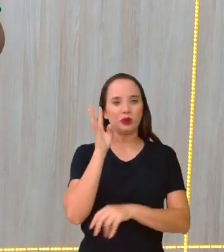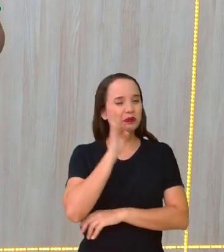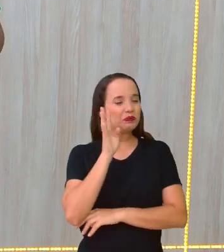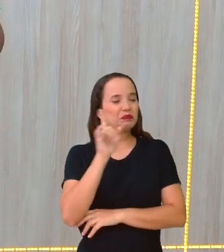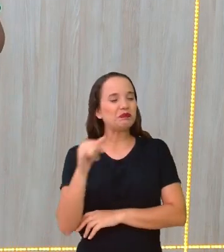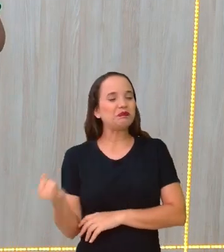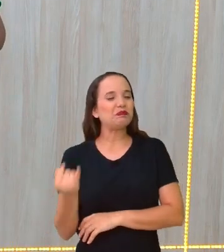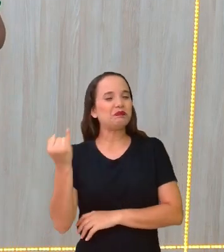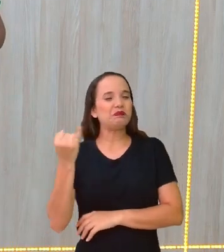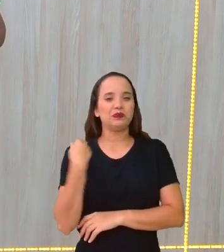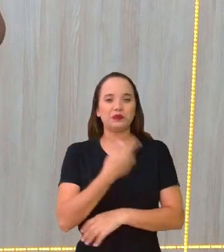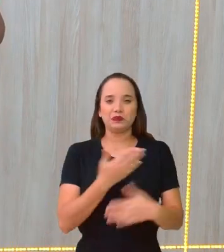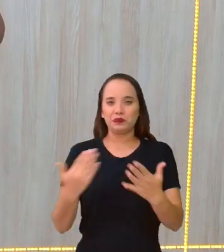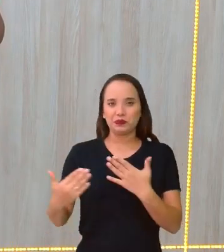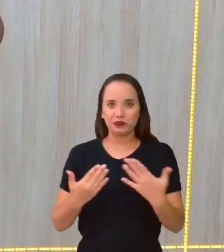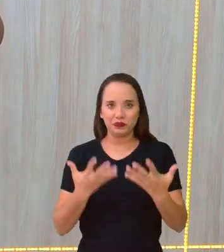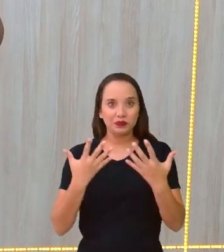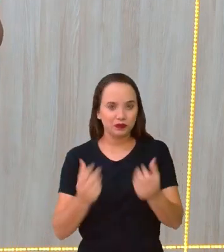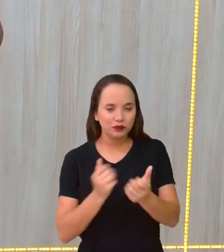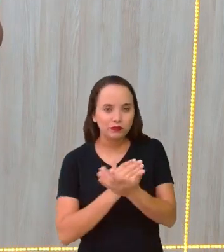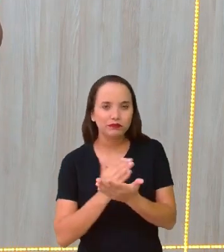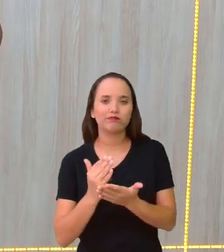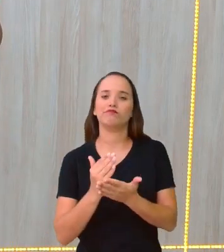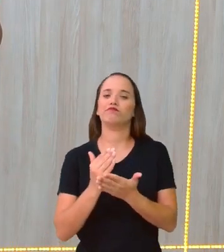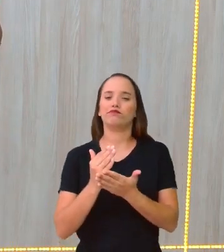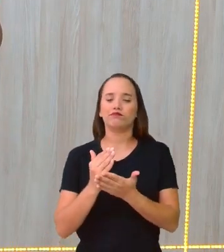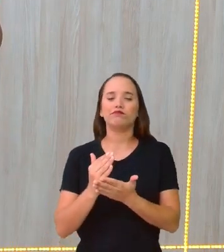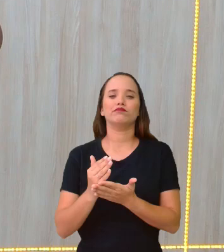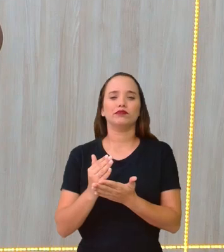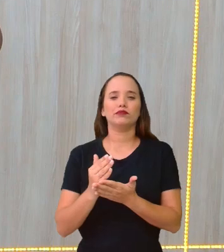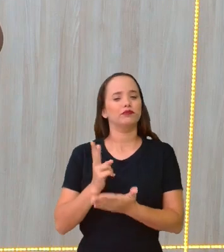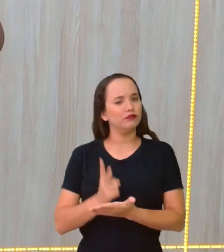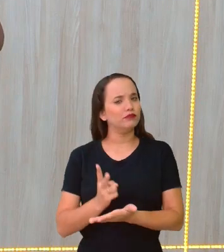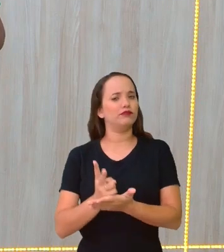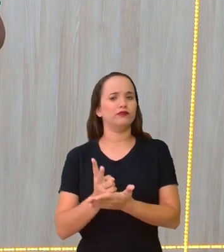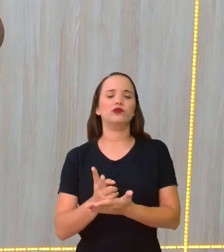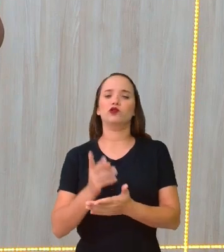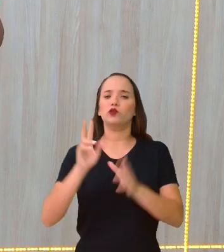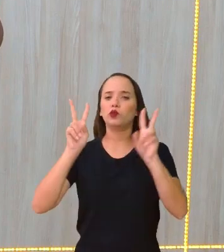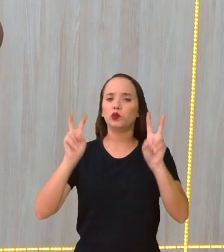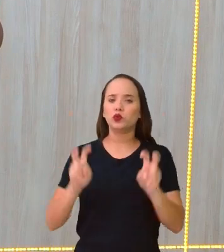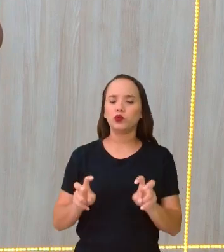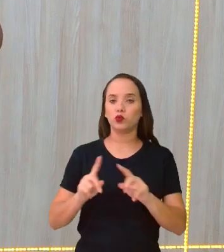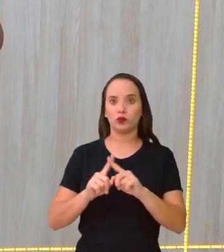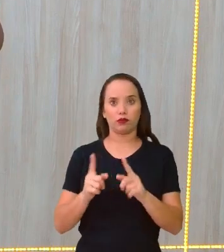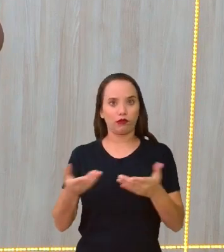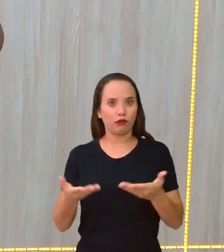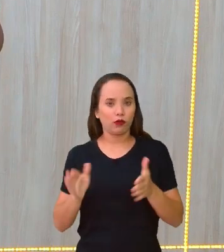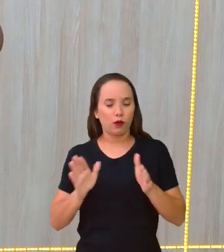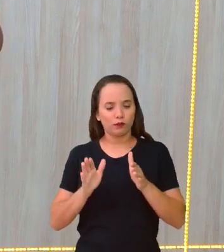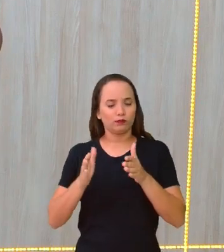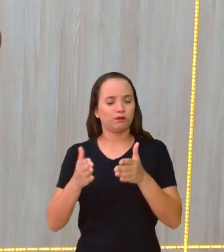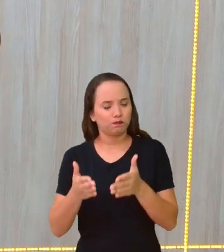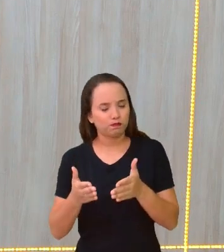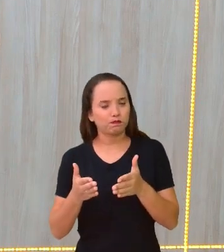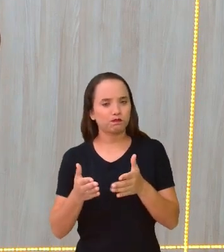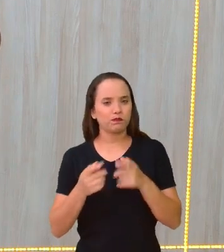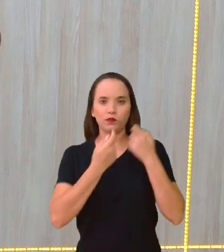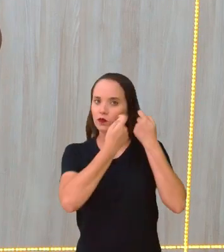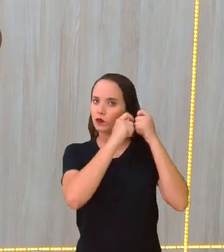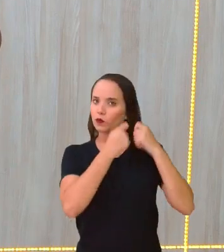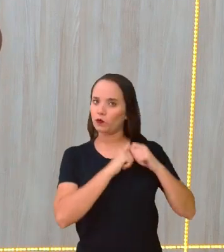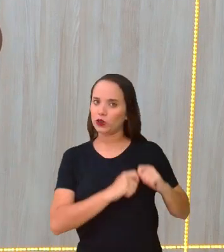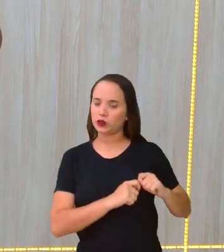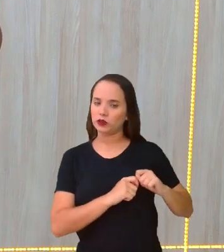gente conversar. Vamos continuar falando de cabelos. Desta vez, a gente vai falar sobre